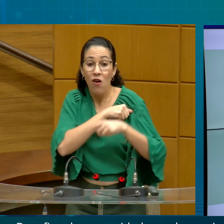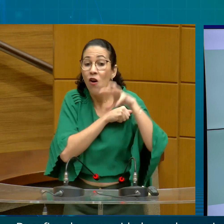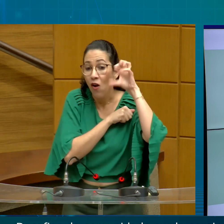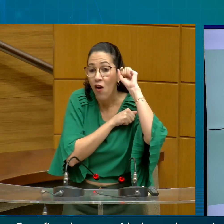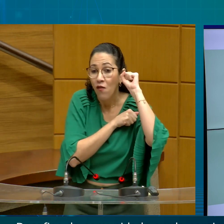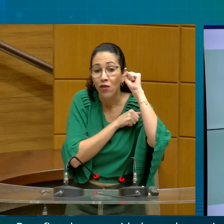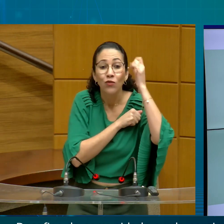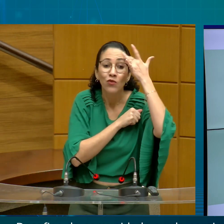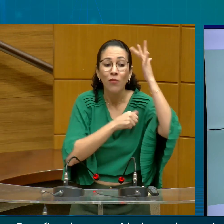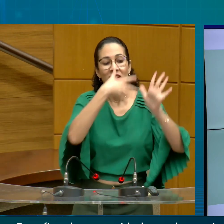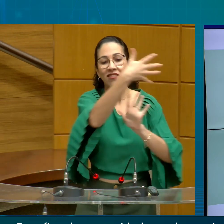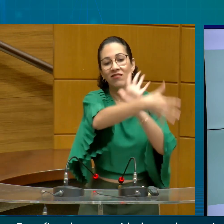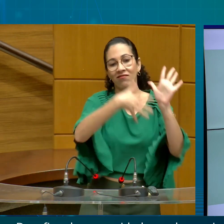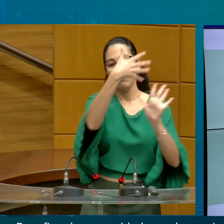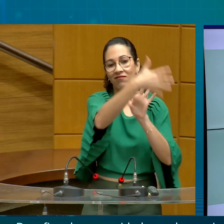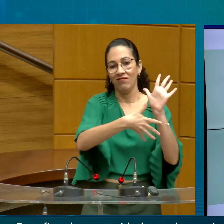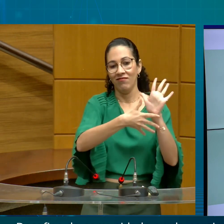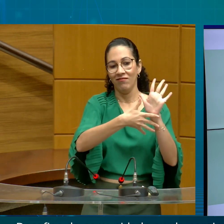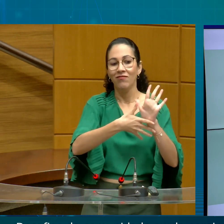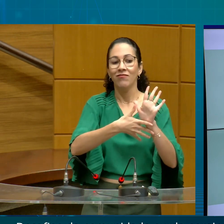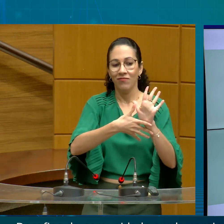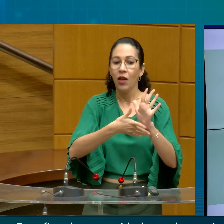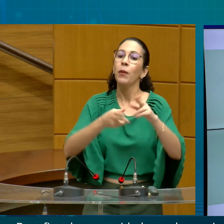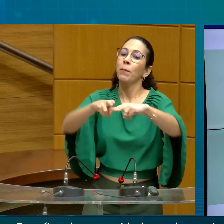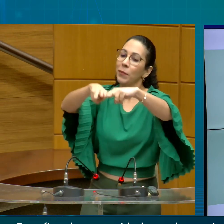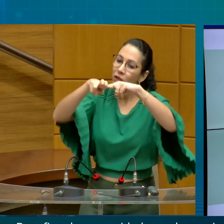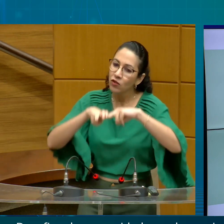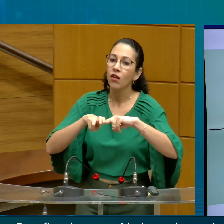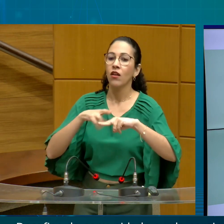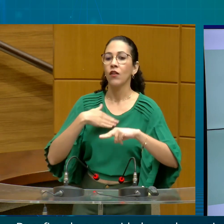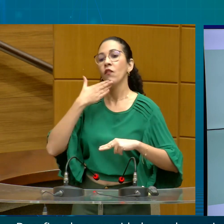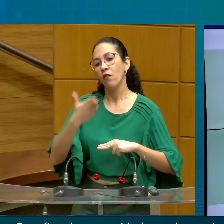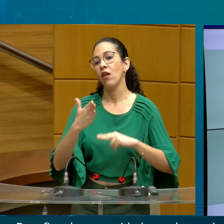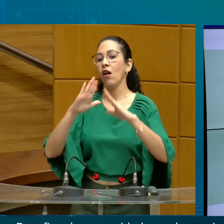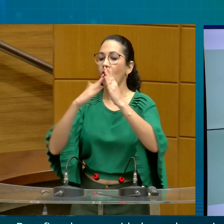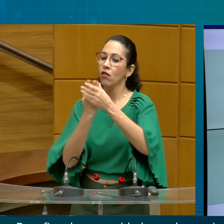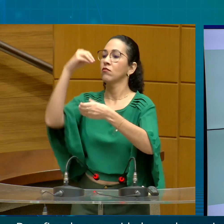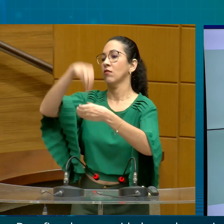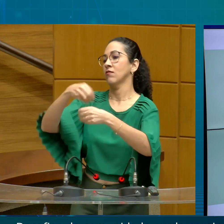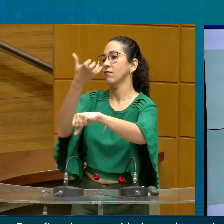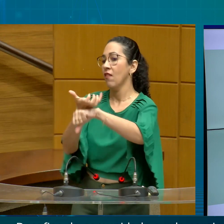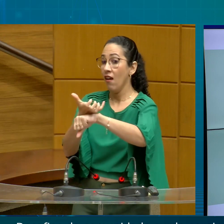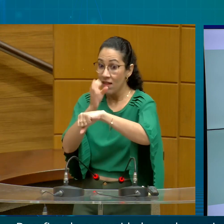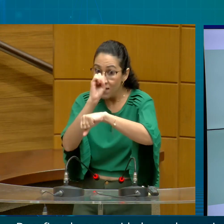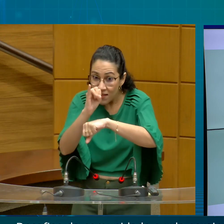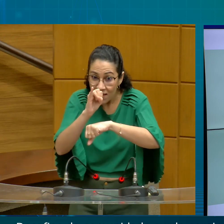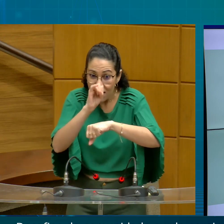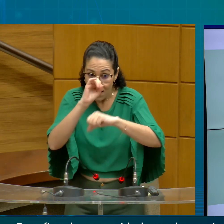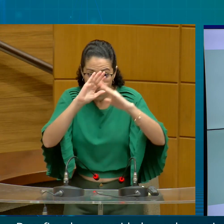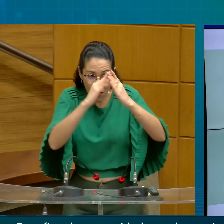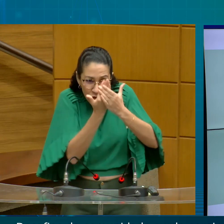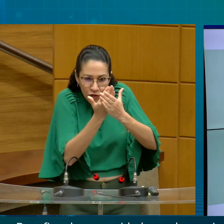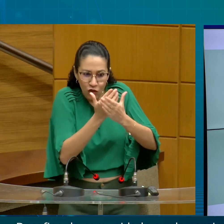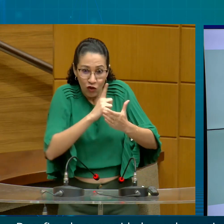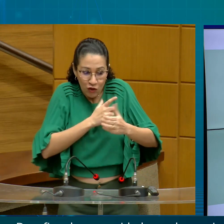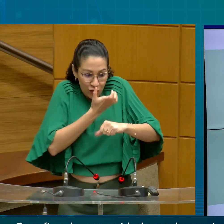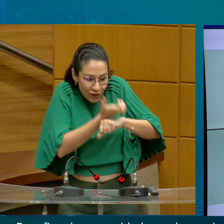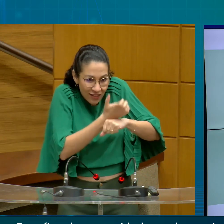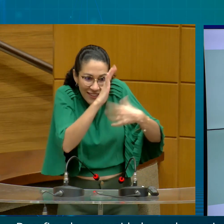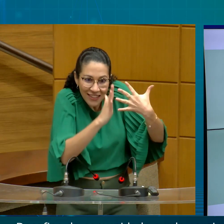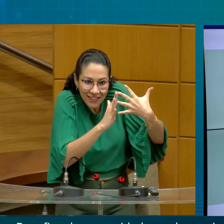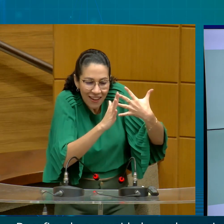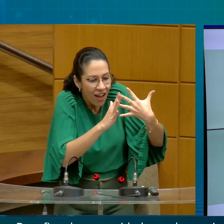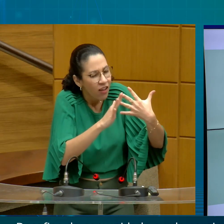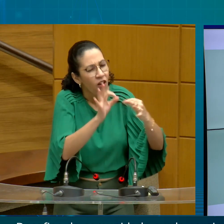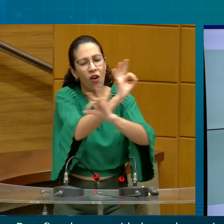Por quê? Os alunos ouvintes, eles não sabem sinalizar, né? E é por isso que eu gostaria de pedir que isso fosse incluído